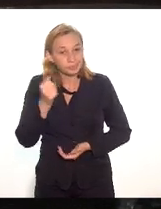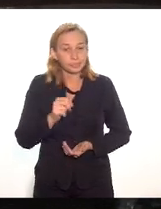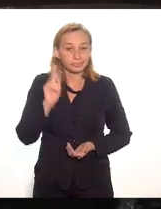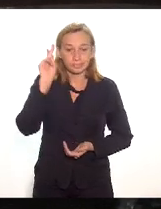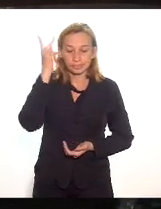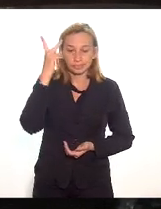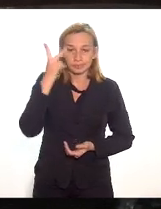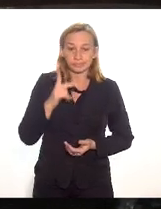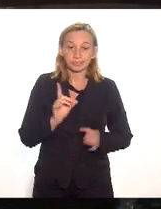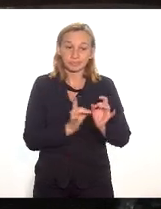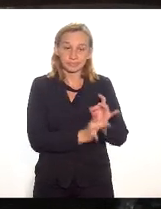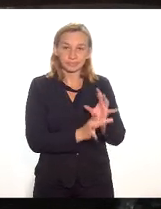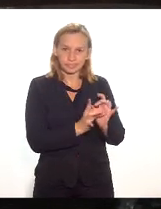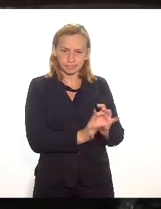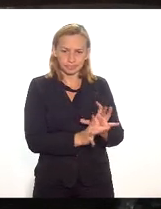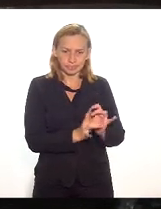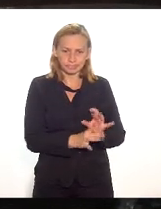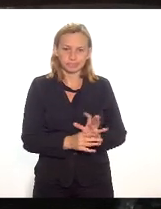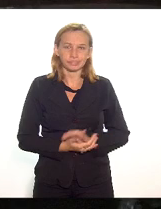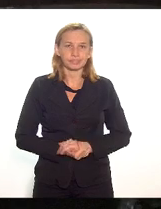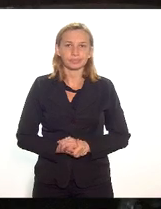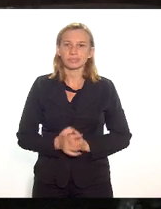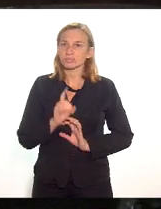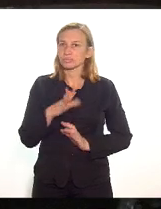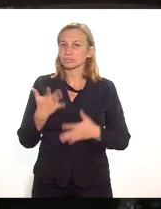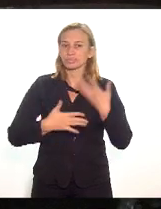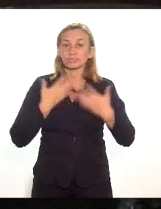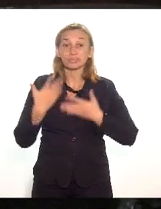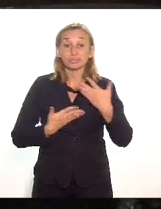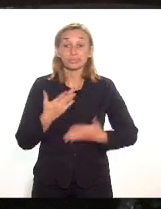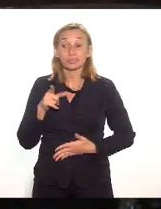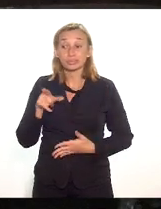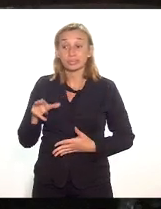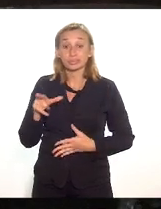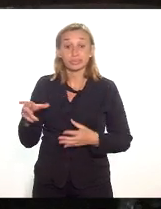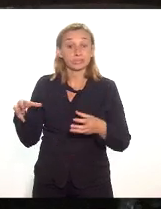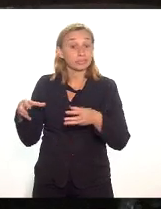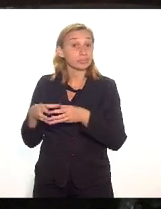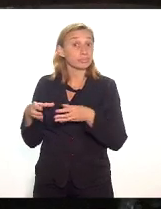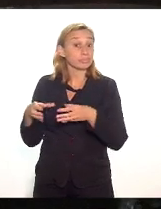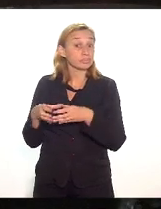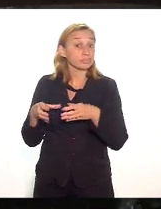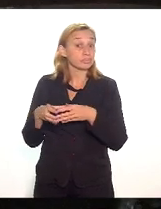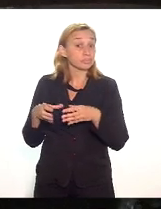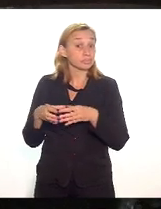de privatização só alegra aqueles e aquelas